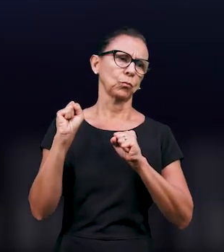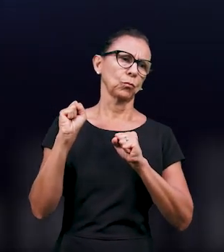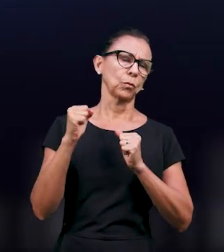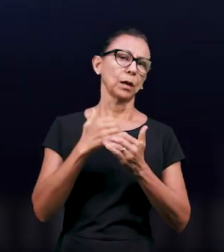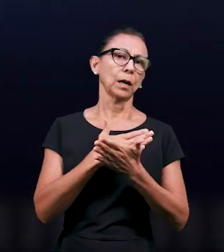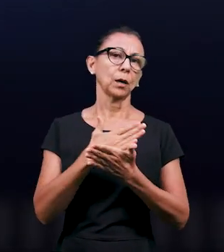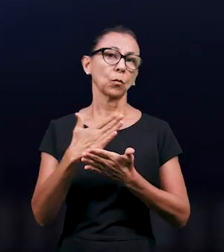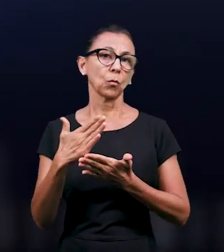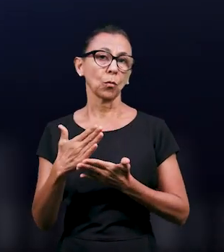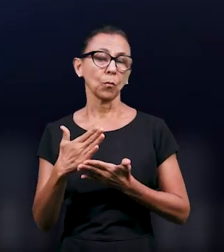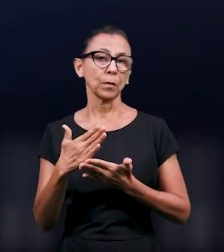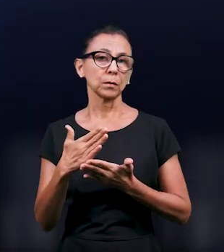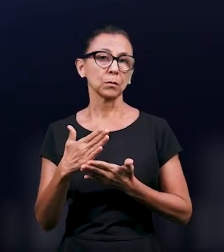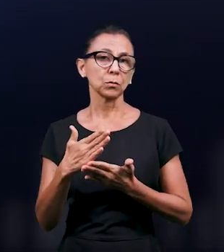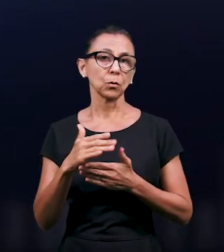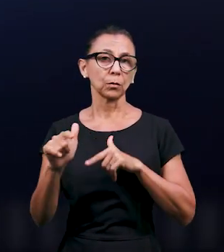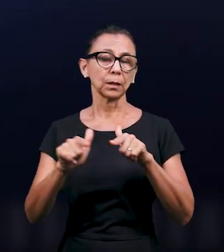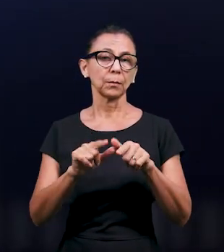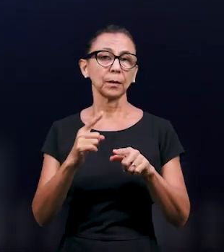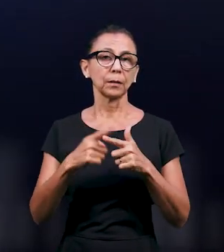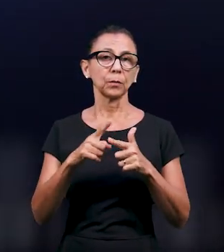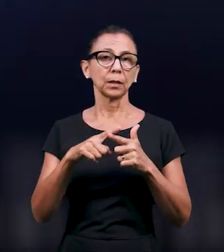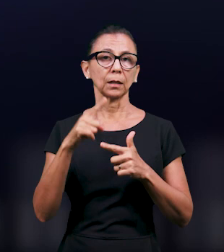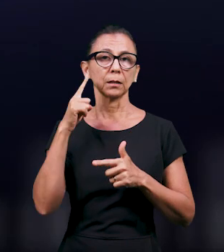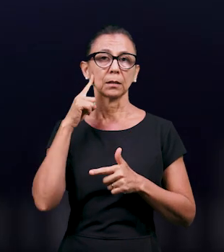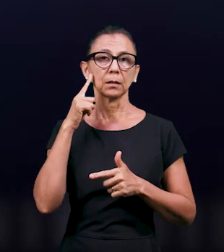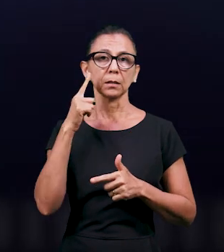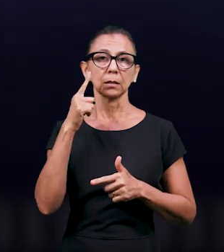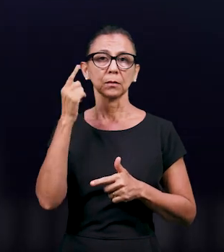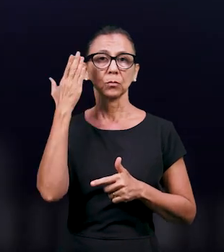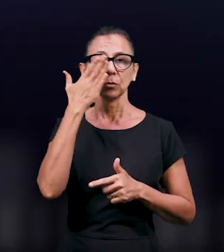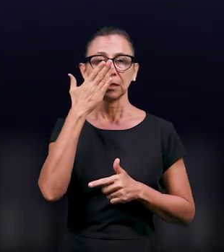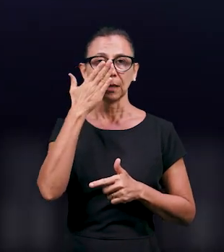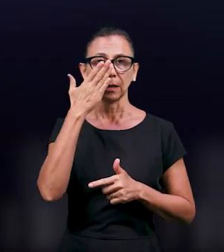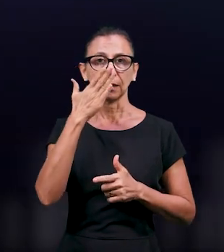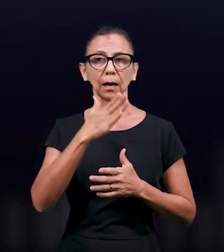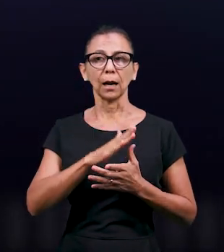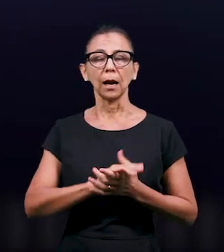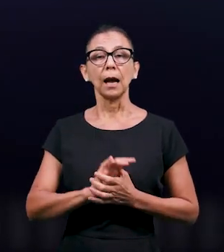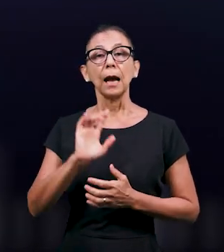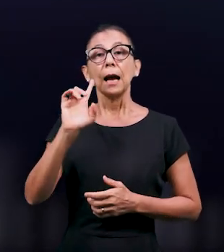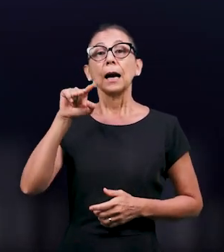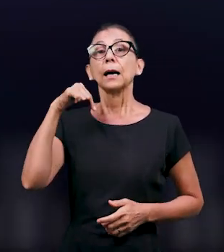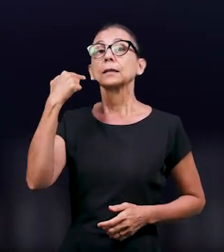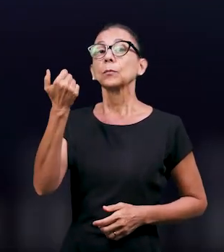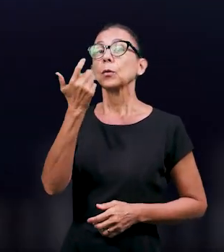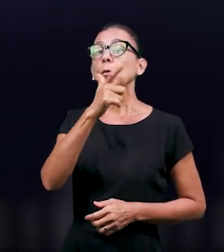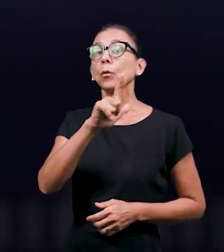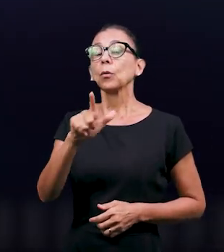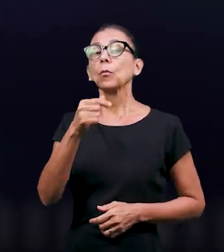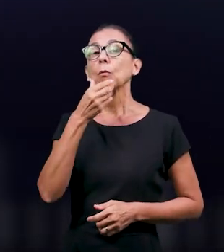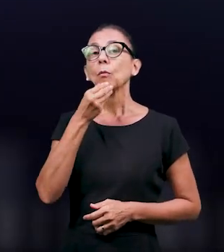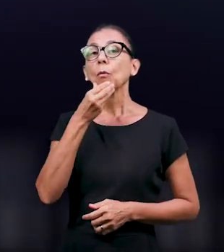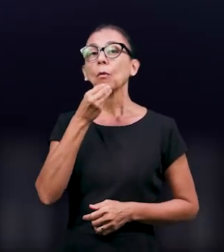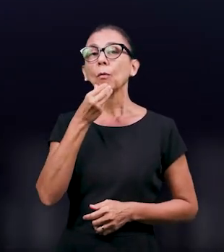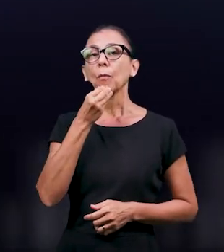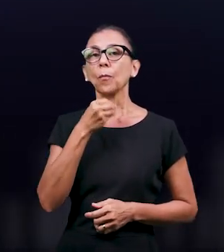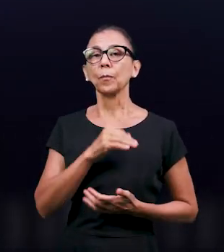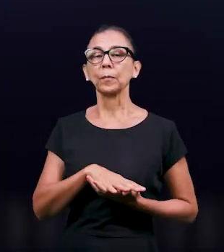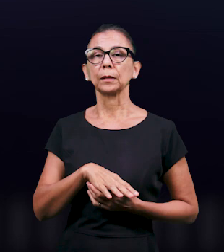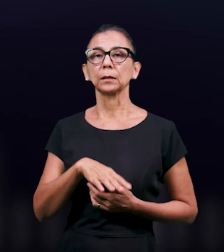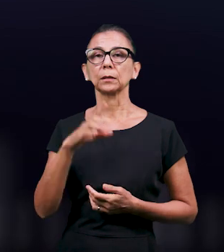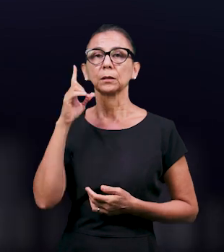experiências começaram ali com a Raquel. Depois, lá em 2015, veio o Aziz. Então o Aziz,